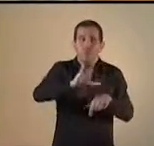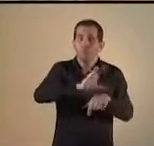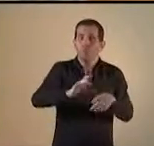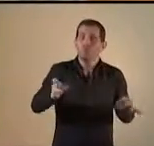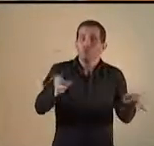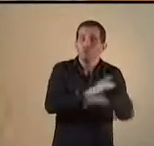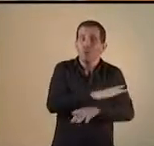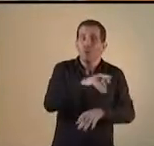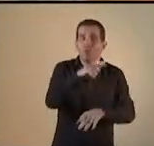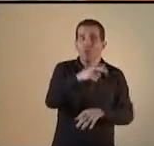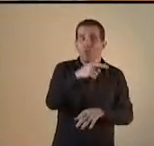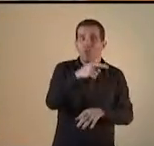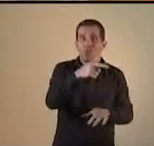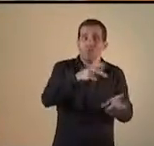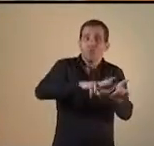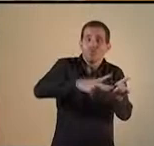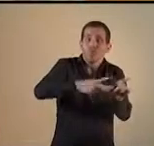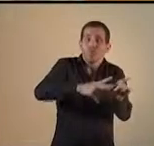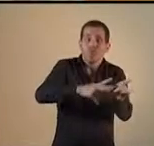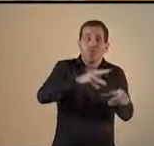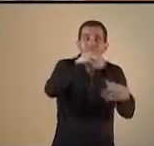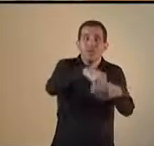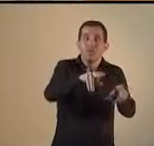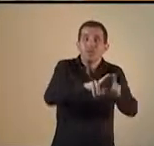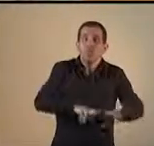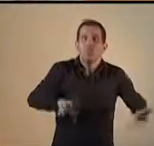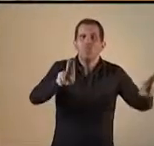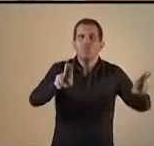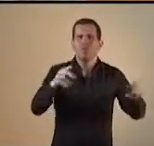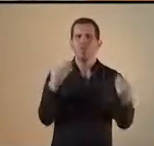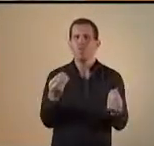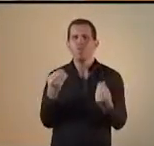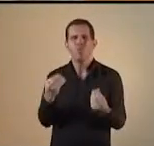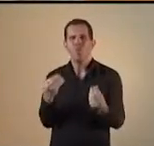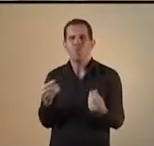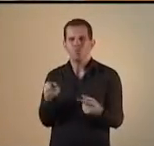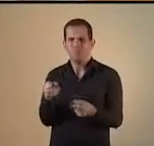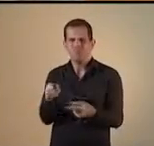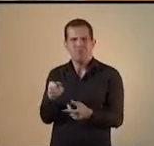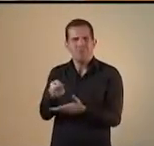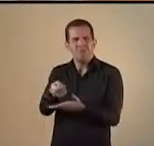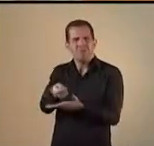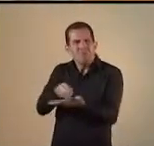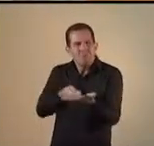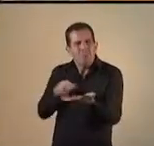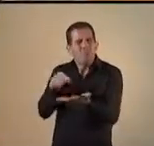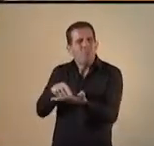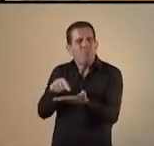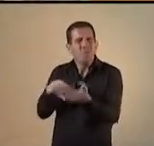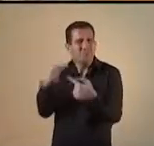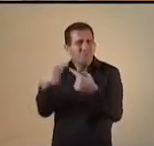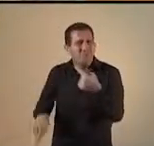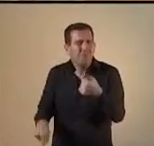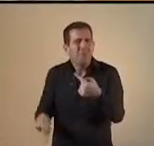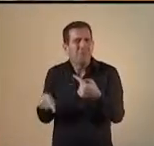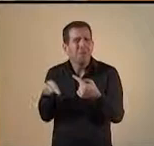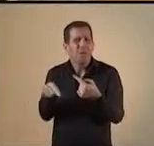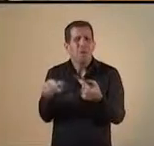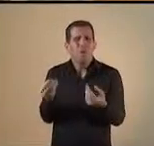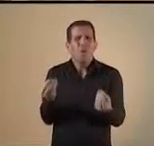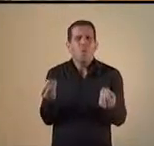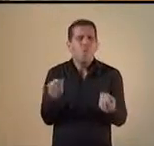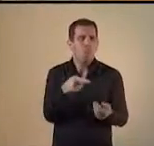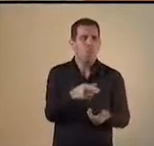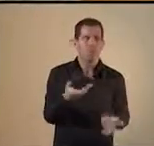curso de formação específico para intérpretes, tradutores de língua de sinais. Né? Então, para que uma pessoa vai querer fazer um